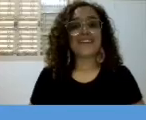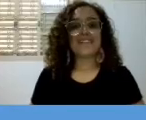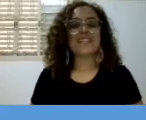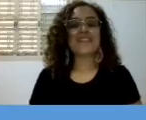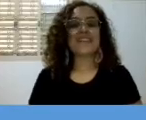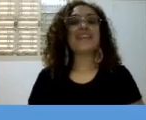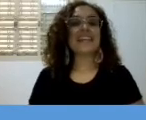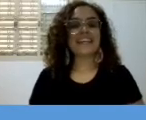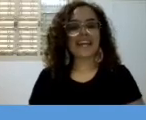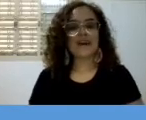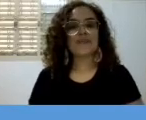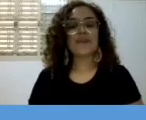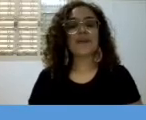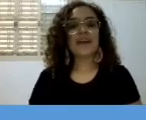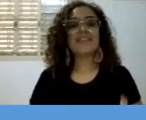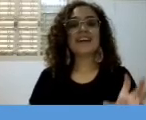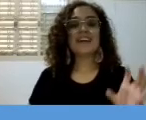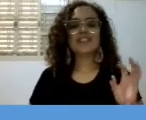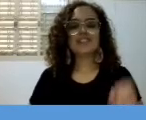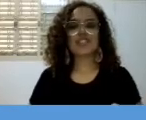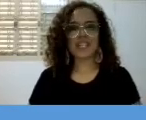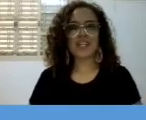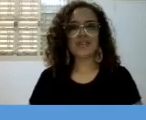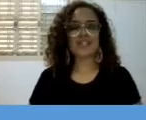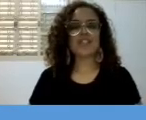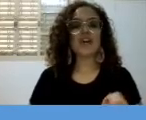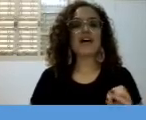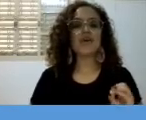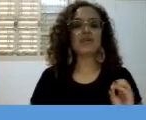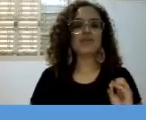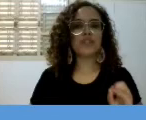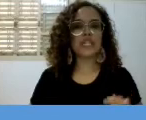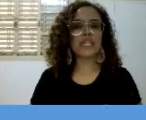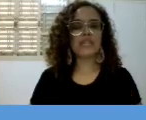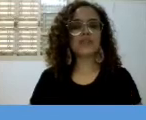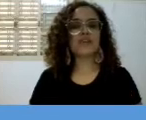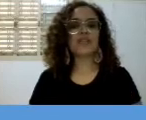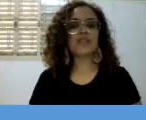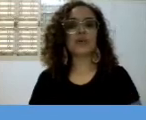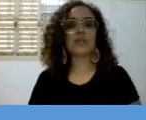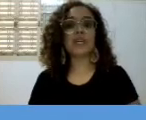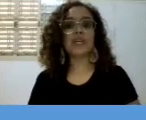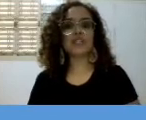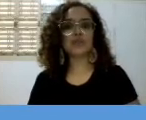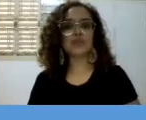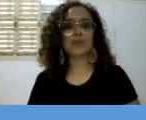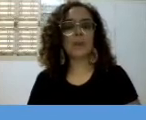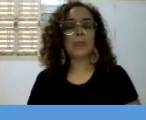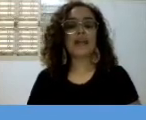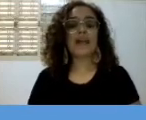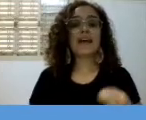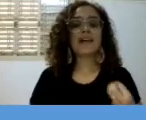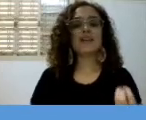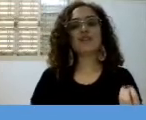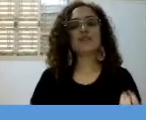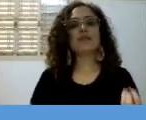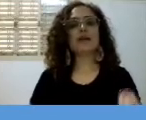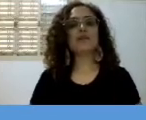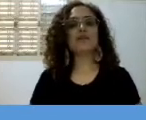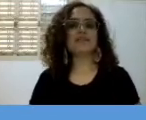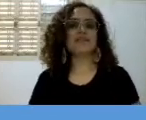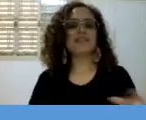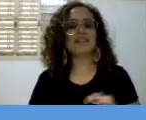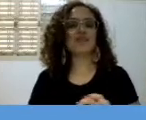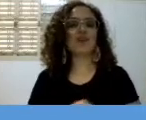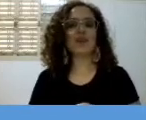E aí, vocês viram que legal? Então essa é a cantiga, vocês já ouviram, já viram o ritmo? E aí nós